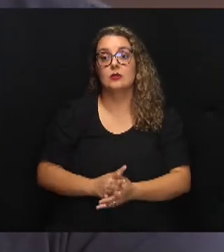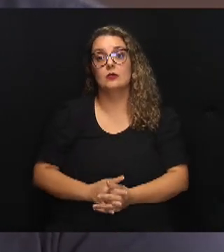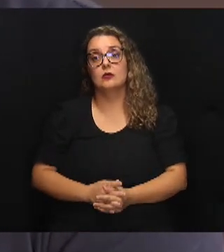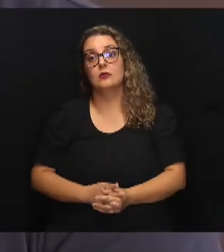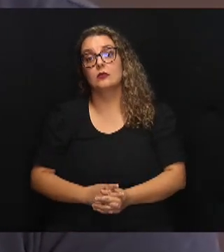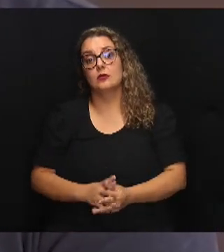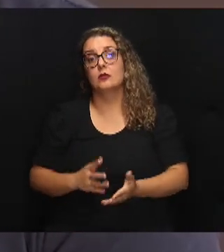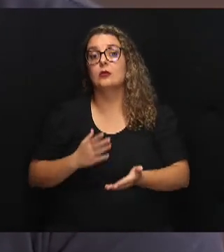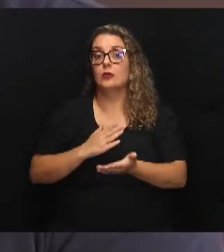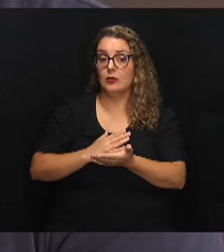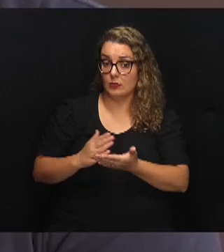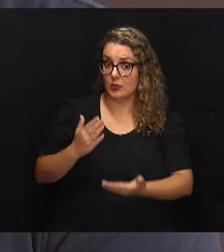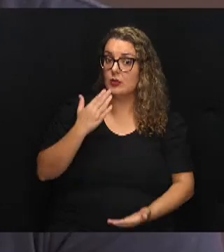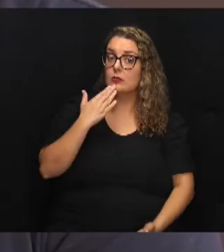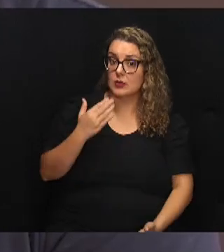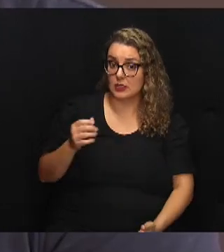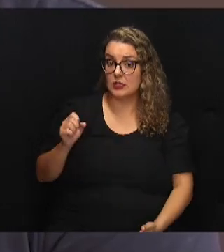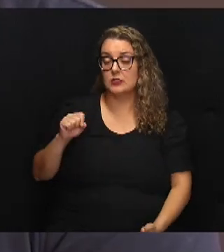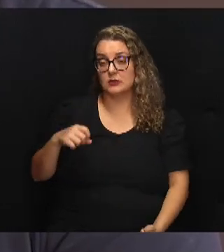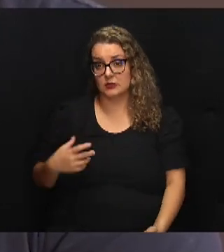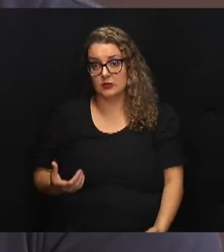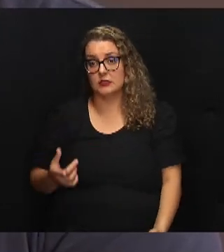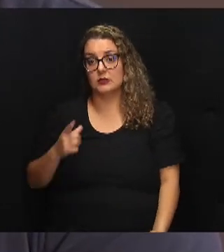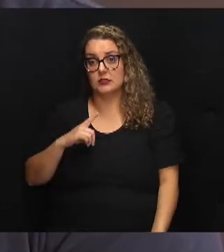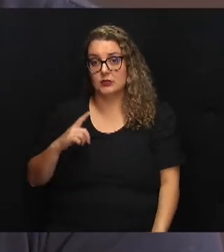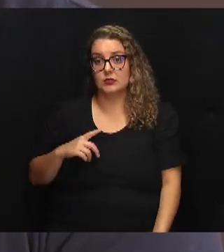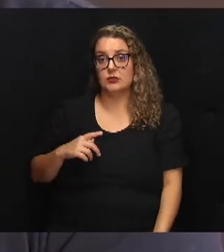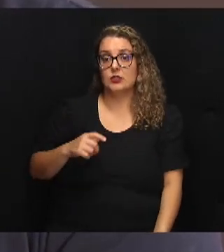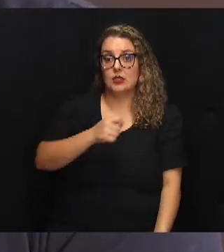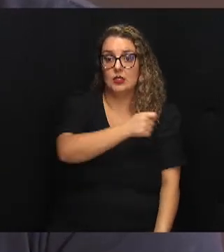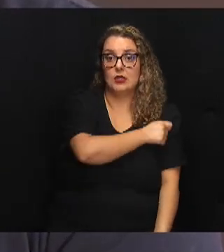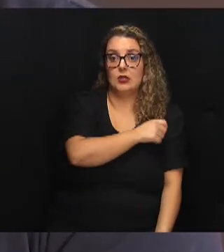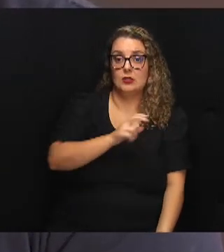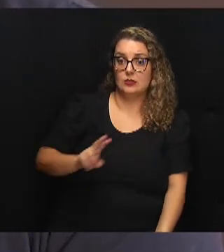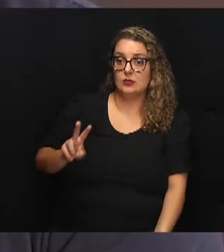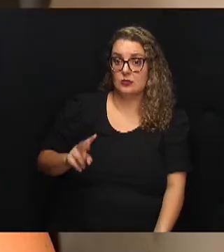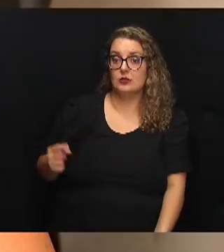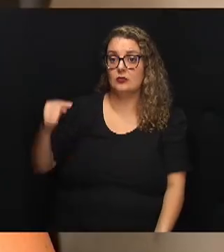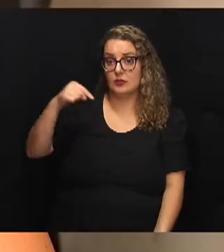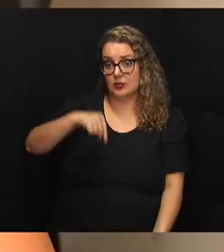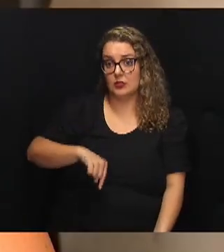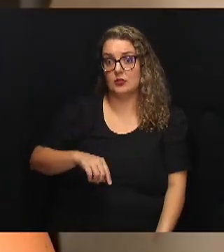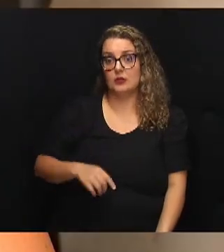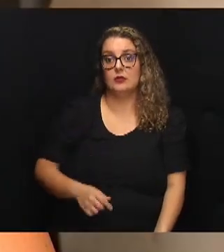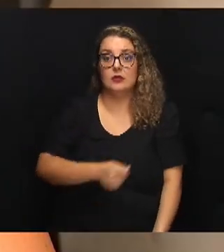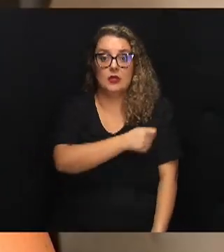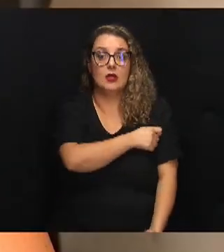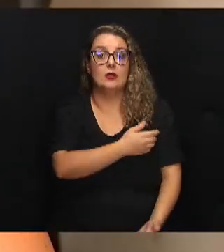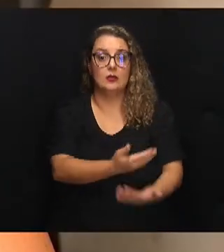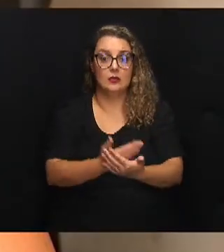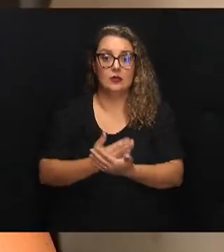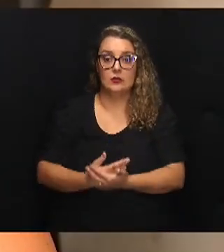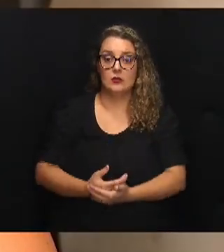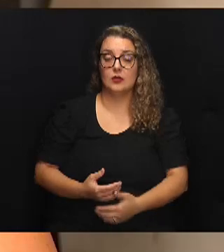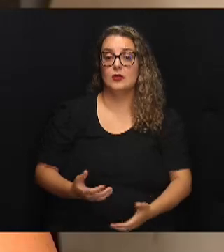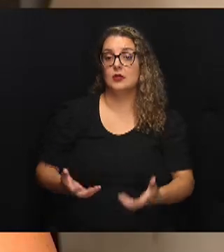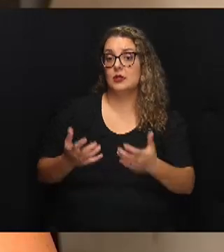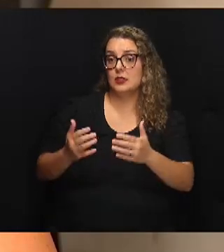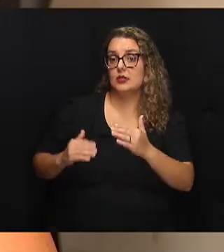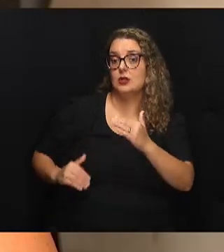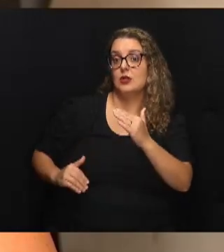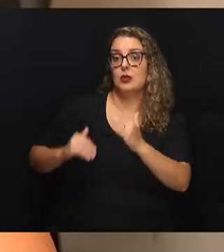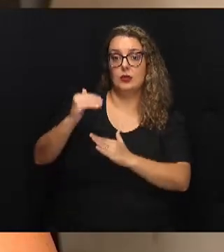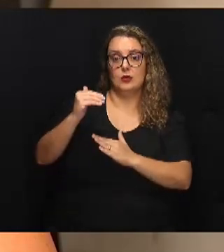Começou a ter uma demanda, tinha alunos que vinham de Valinhos fazer aulas aqui com a gente. Nós queremos fazer no máximo